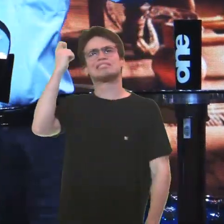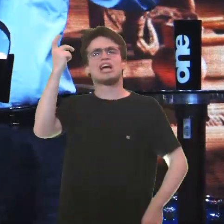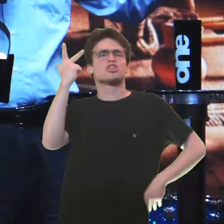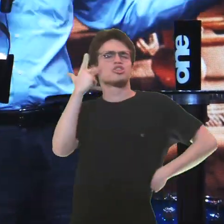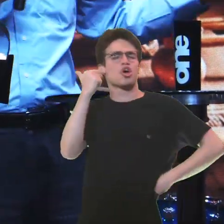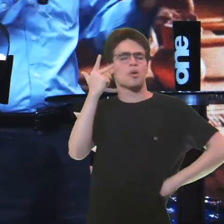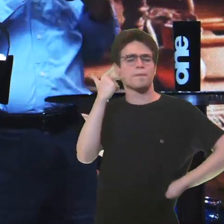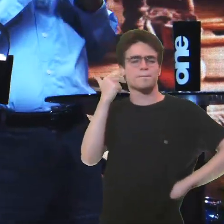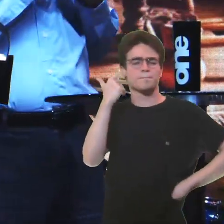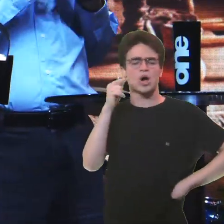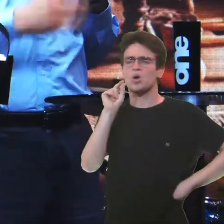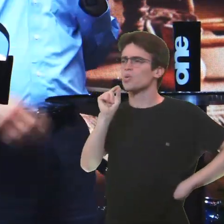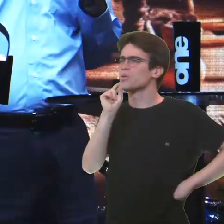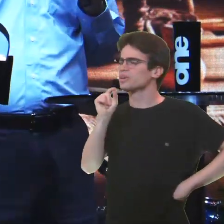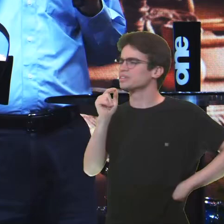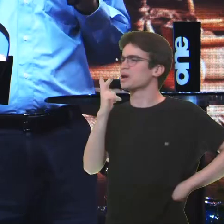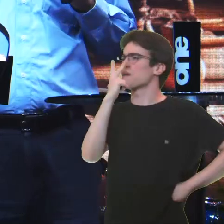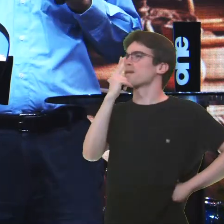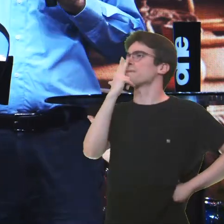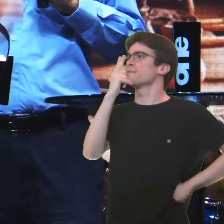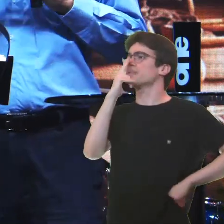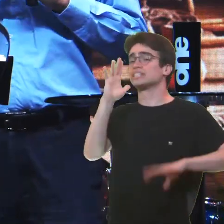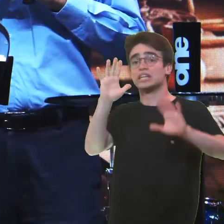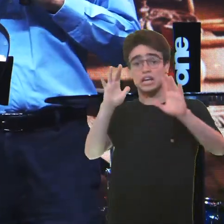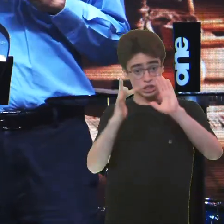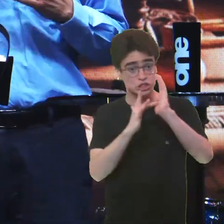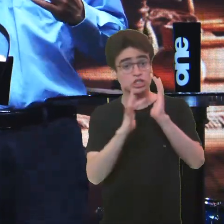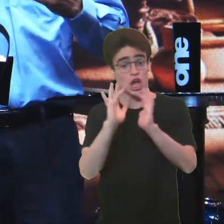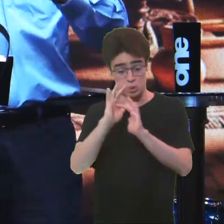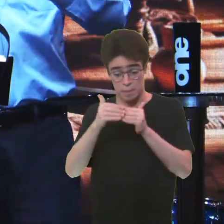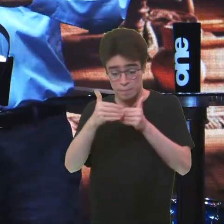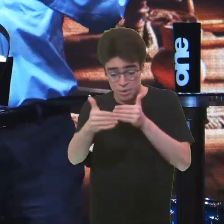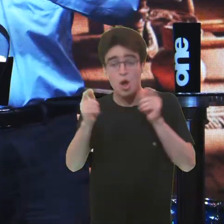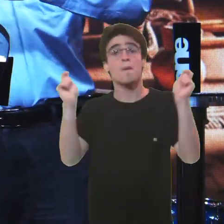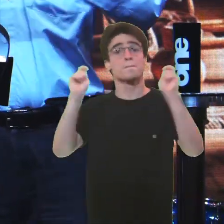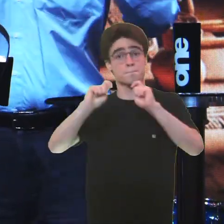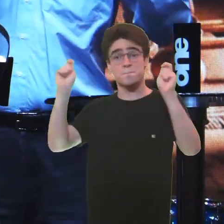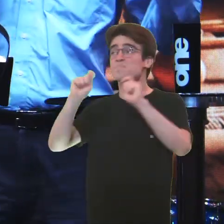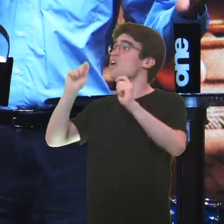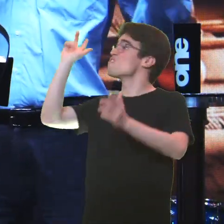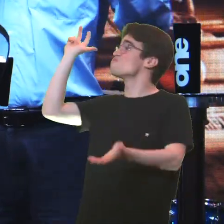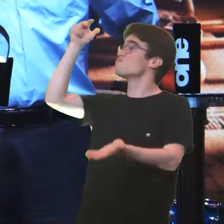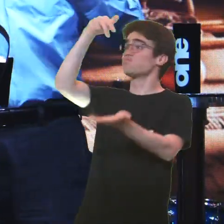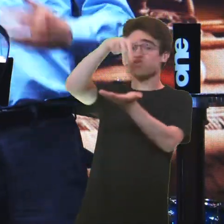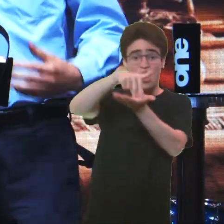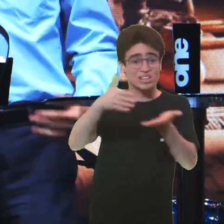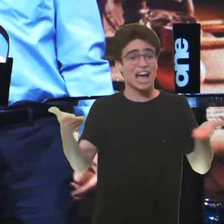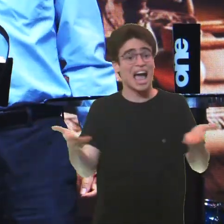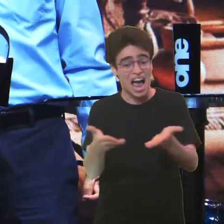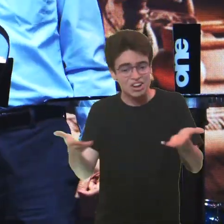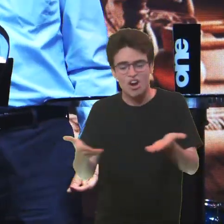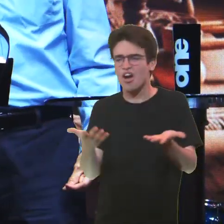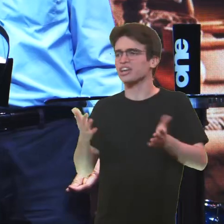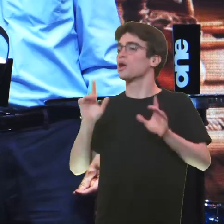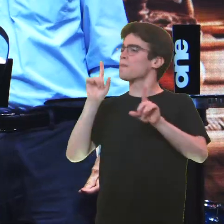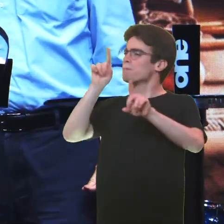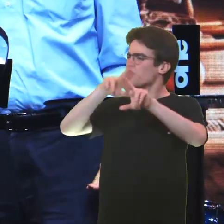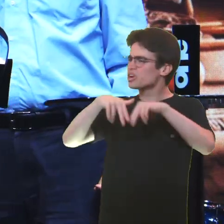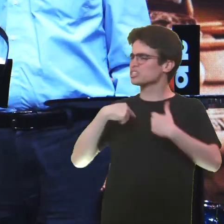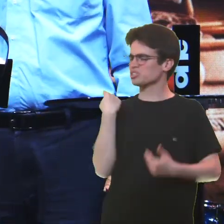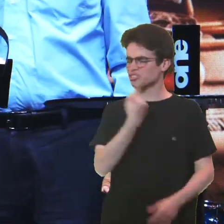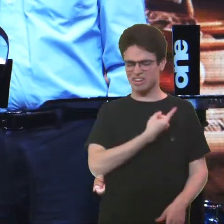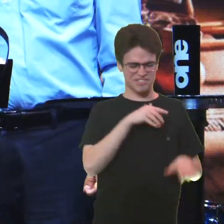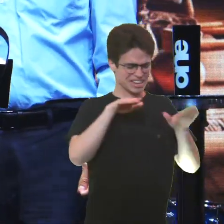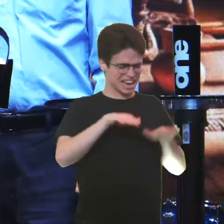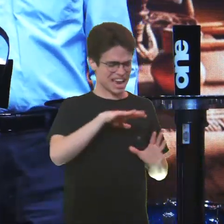el Señor pronto viene é que o Senhor em breve virá y que por lo tanto ya es poco tiempo el que estaremos e que, acá. portanto, é pouco